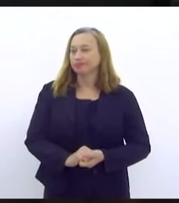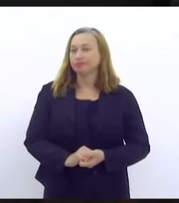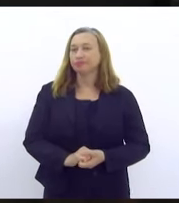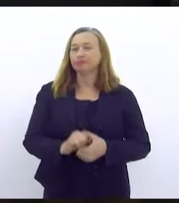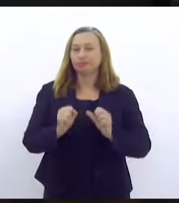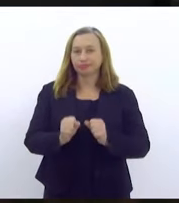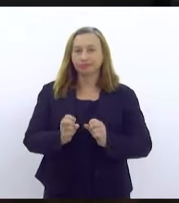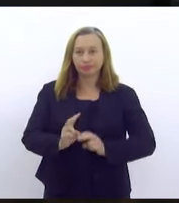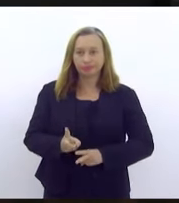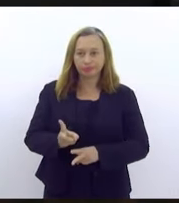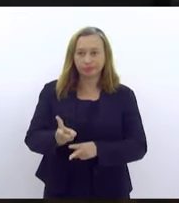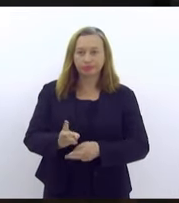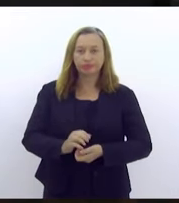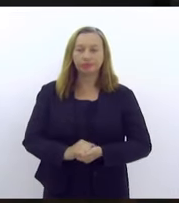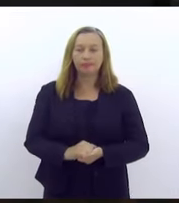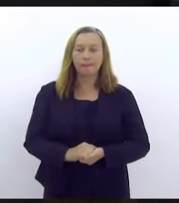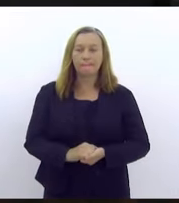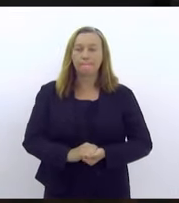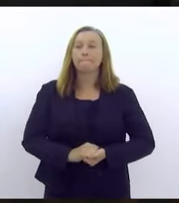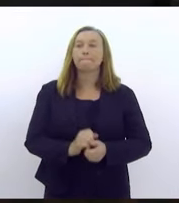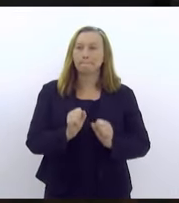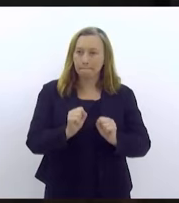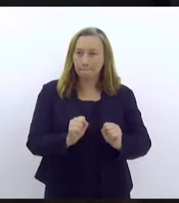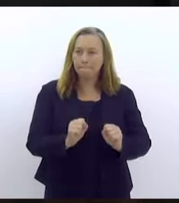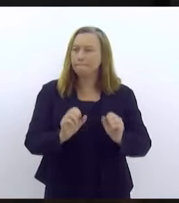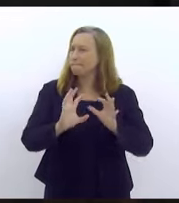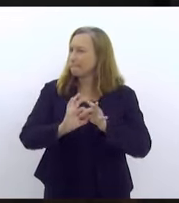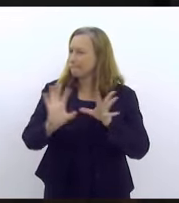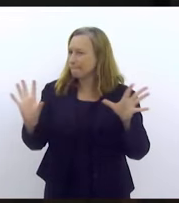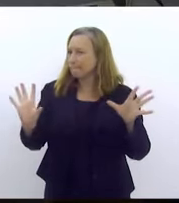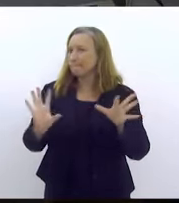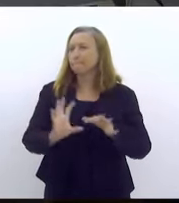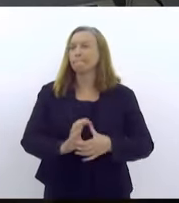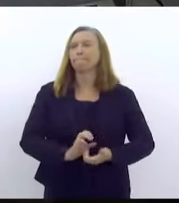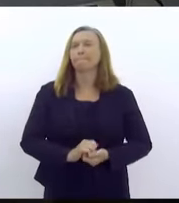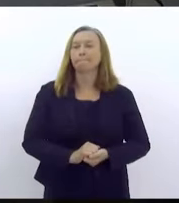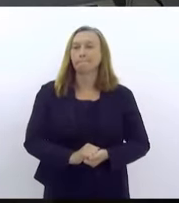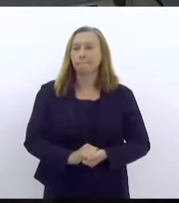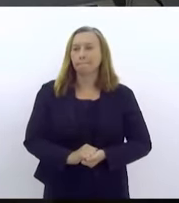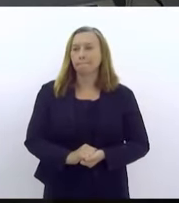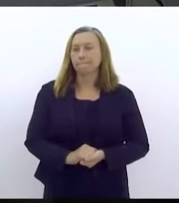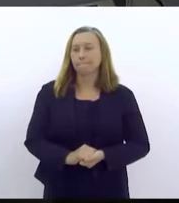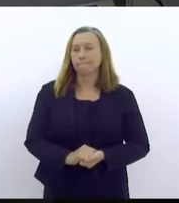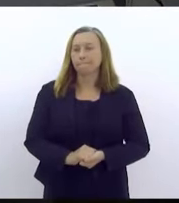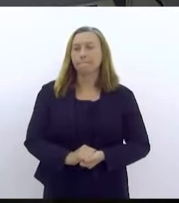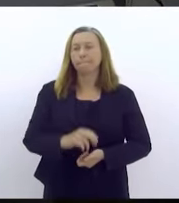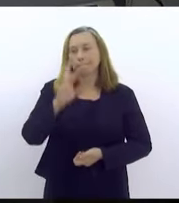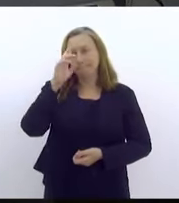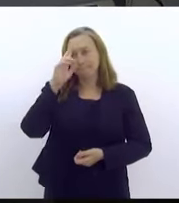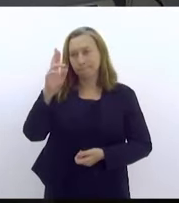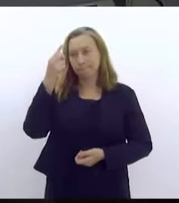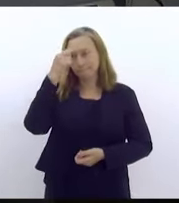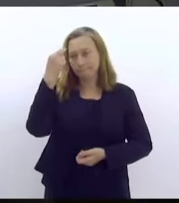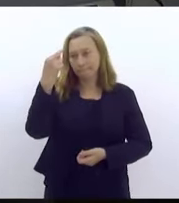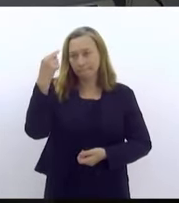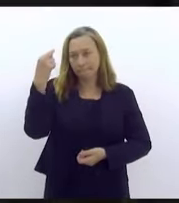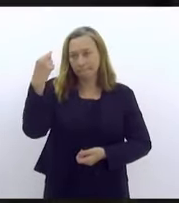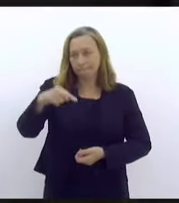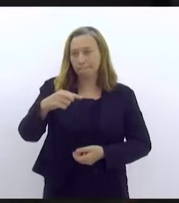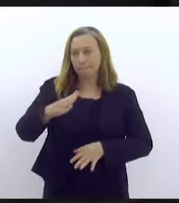Pode seguir? Eu posso declarar. Pode, à vontade. Aqui